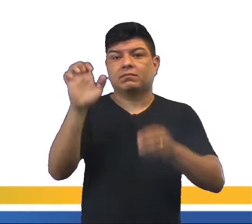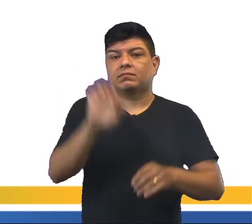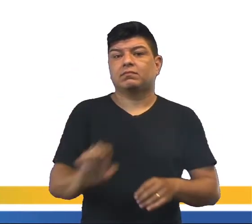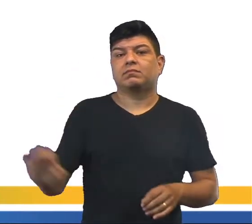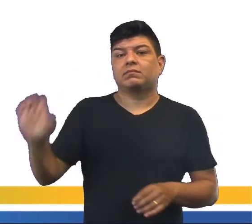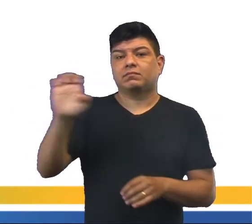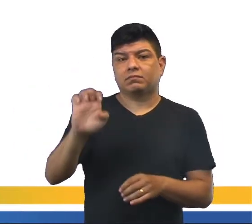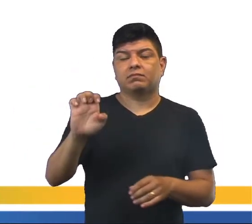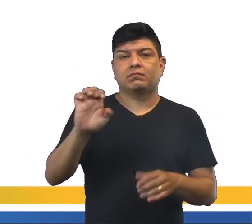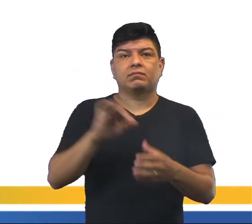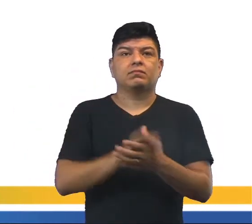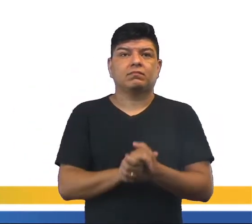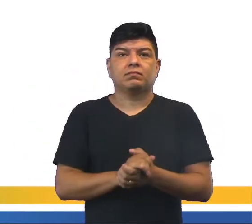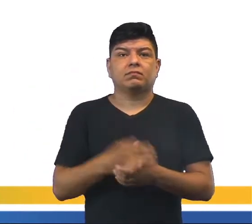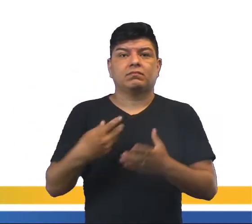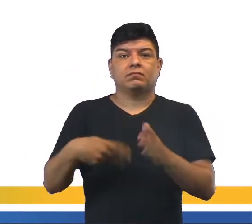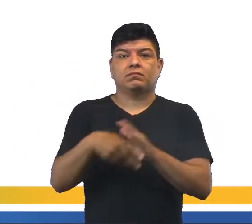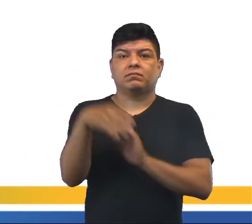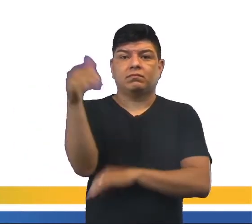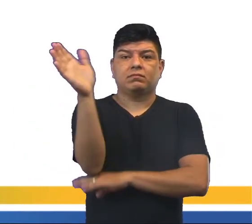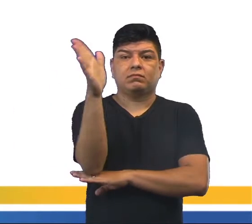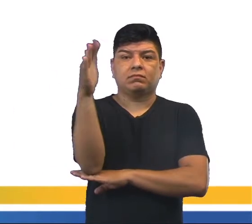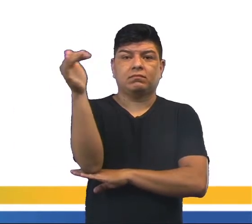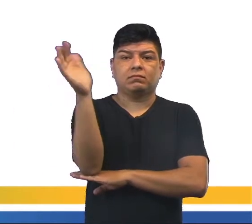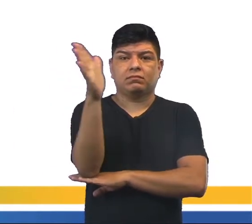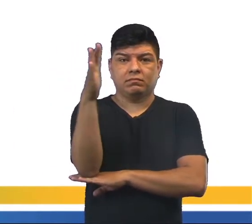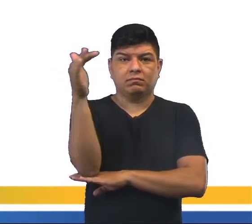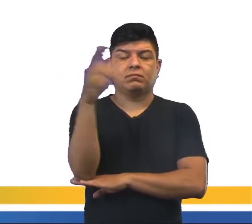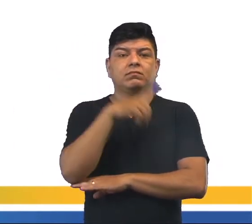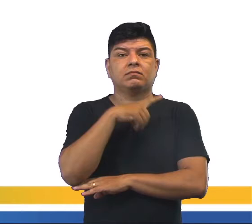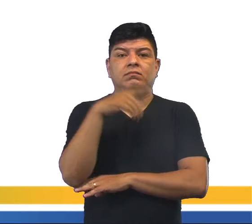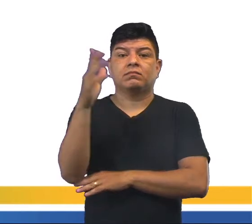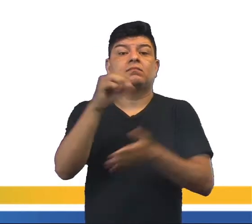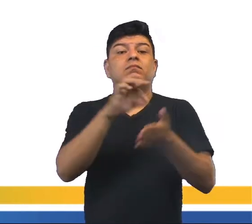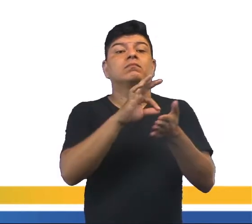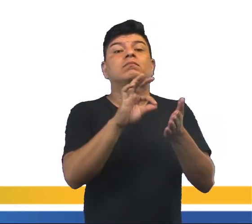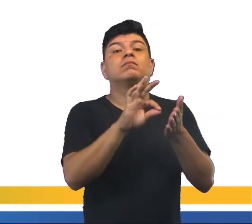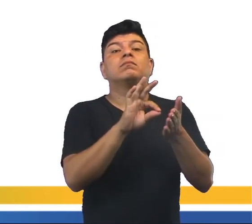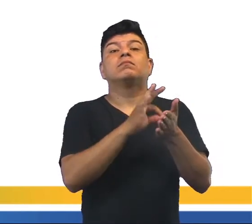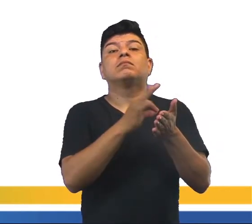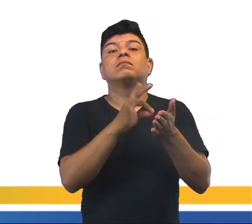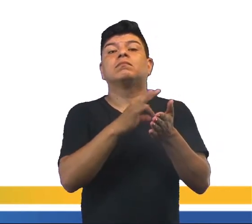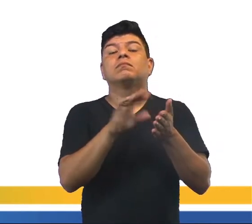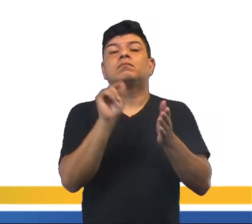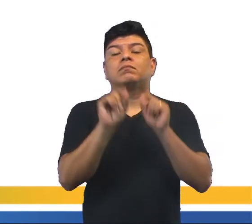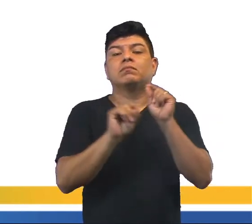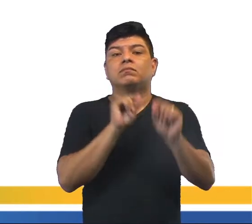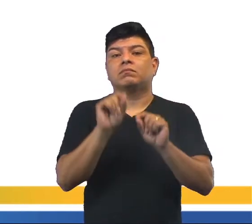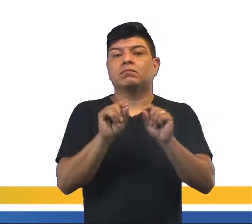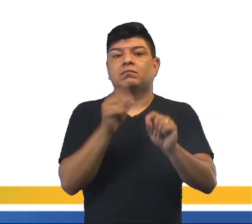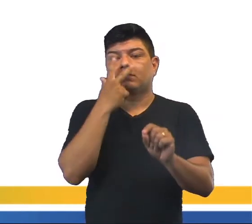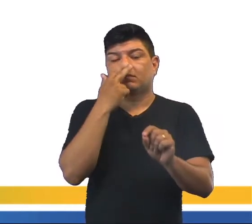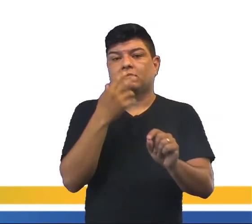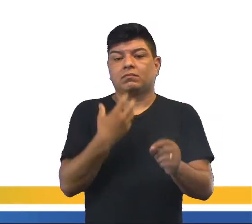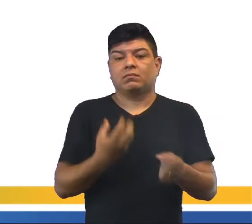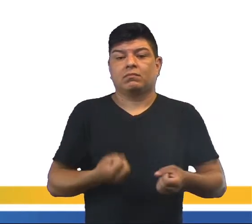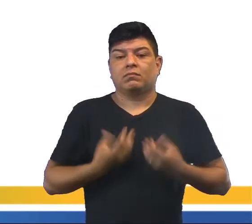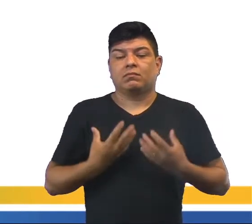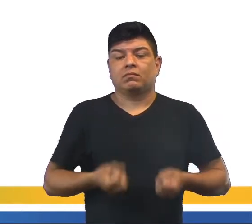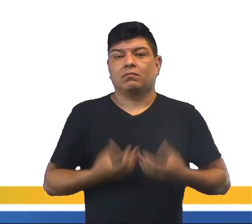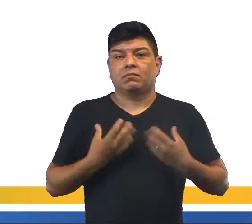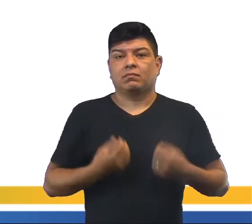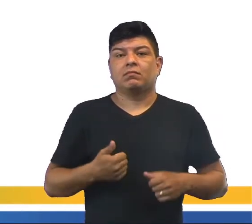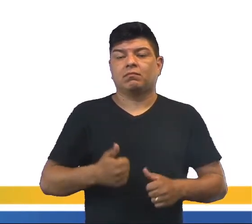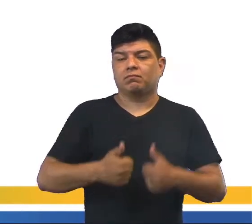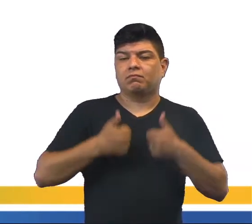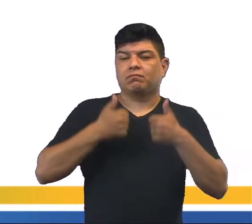Europa. Nossa bandeira nacional, por exemplo, contém o escrito Ordem e Progresso, que tem como inspiração o positivismo